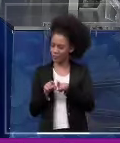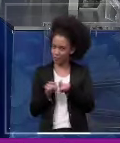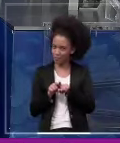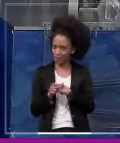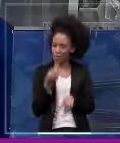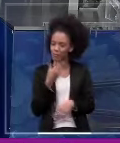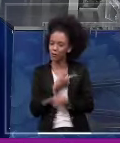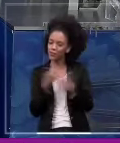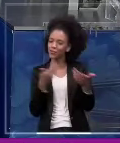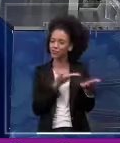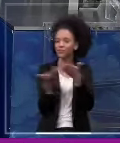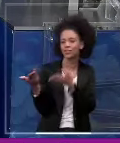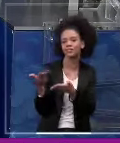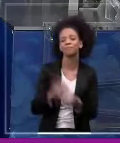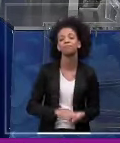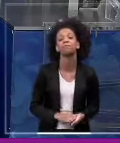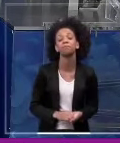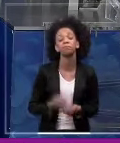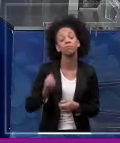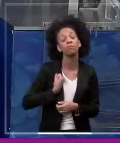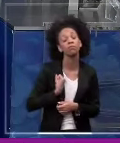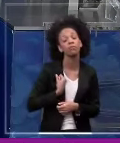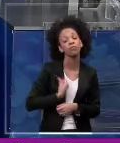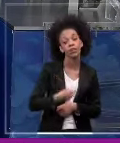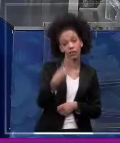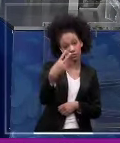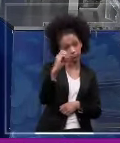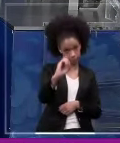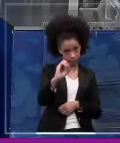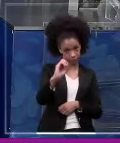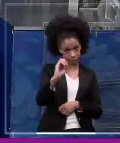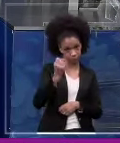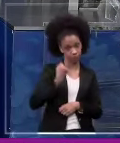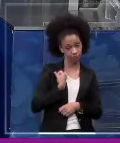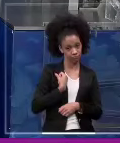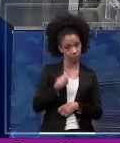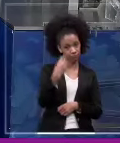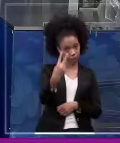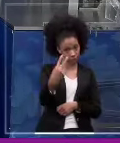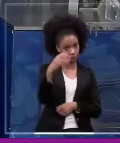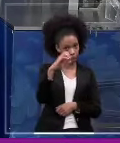Boa sorte. Bola branca, número 20. Branca, 20.